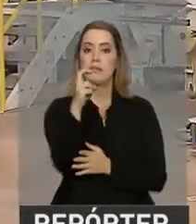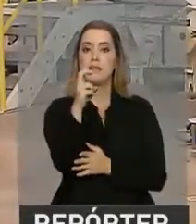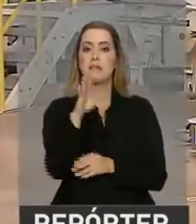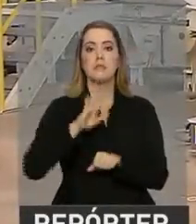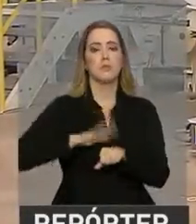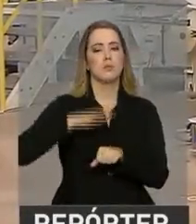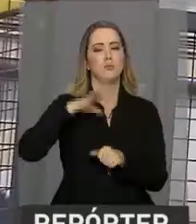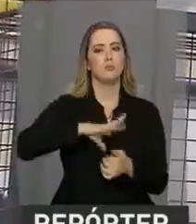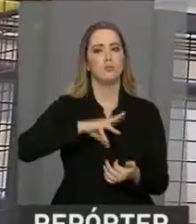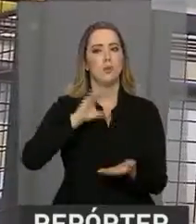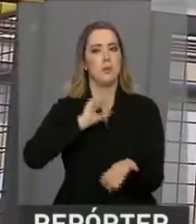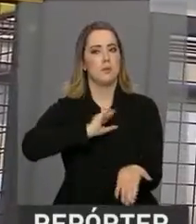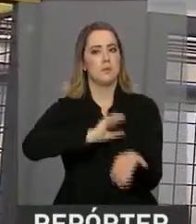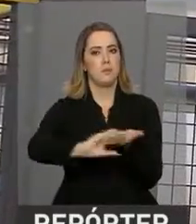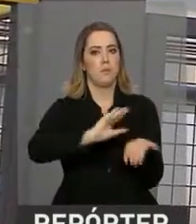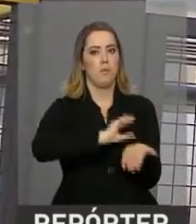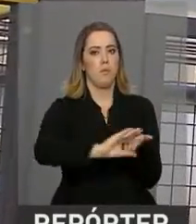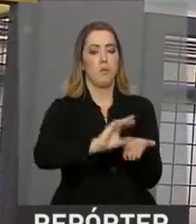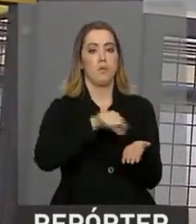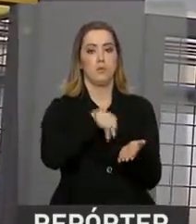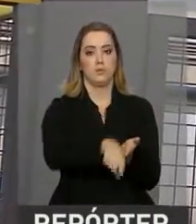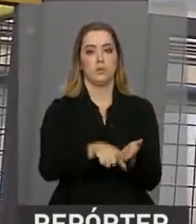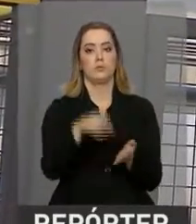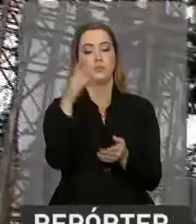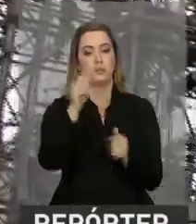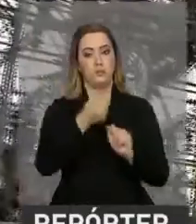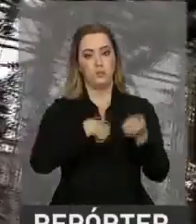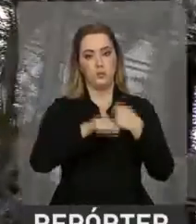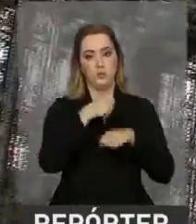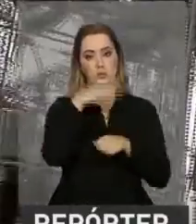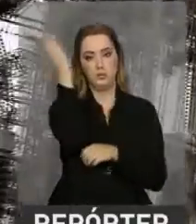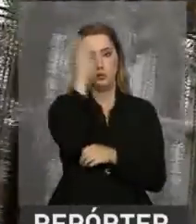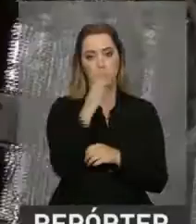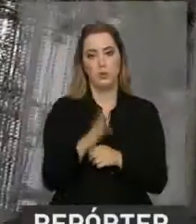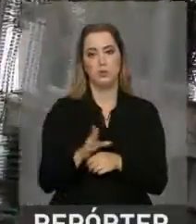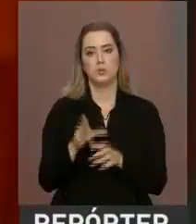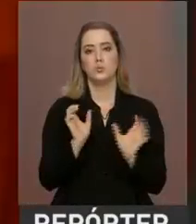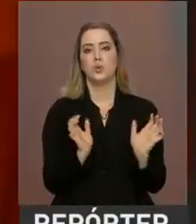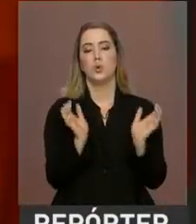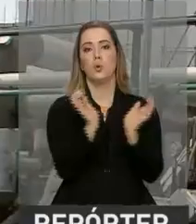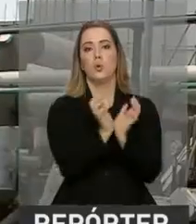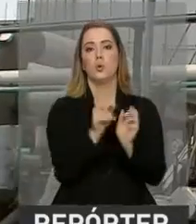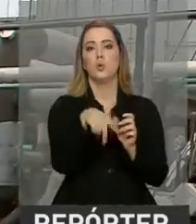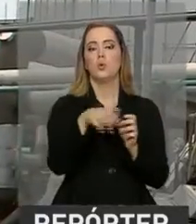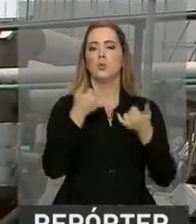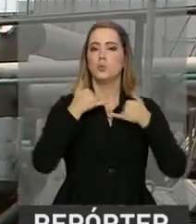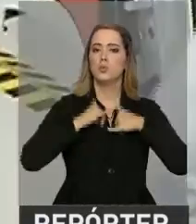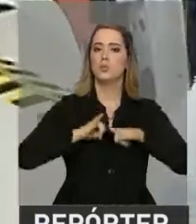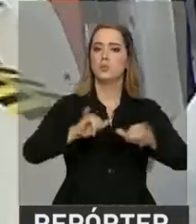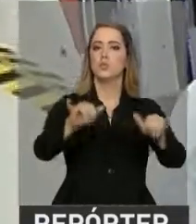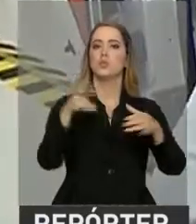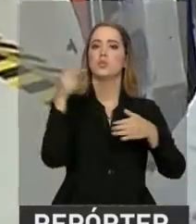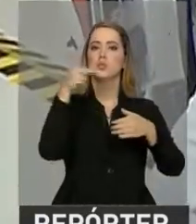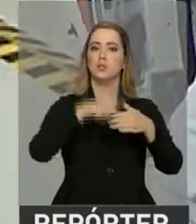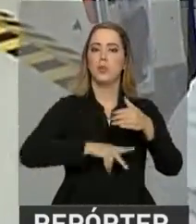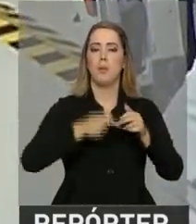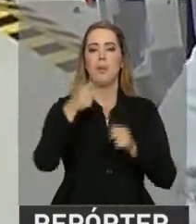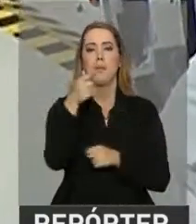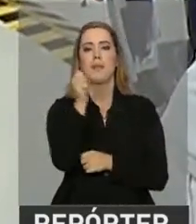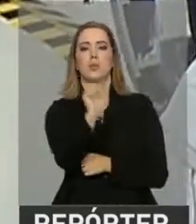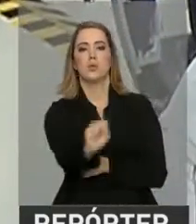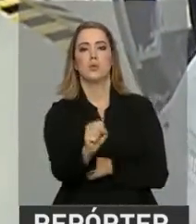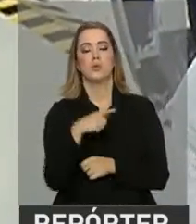investidores externos na economia brasileira em setores como energia petróleo e gás além da indústria